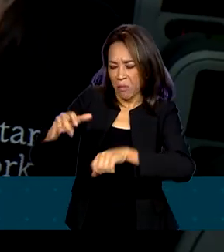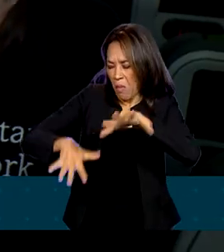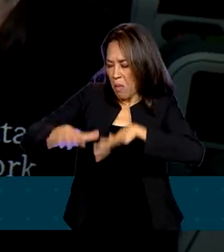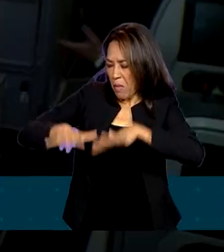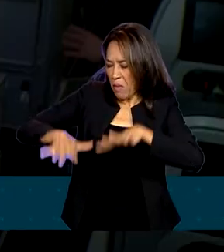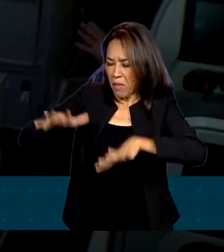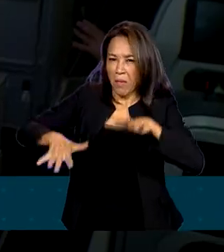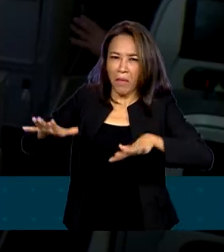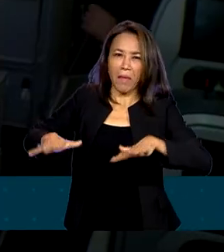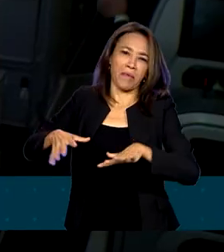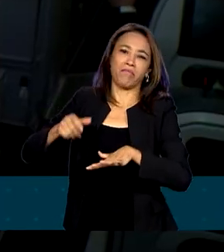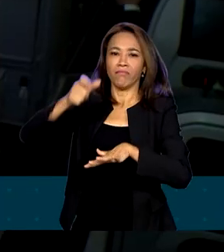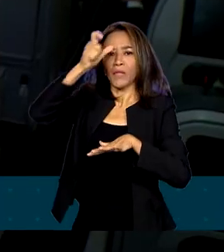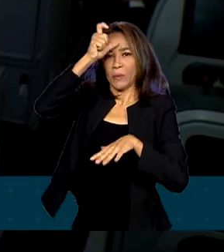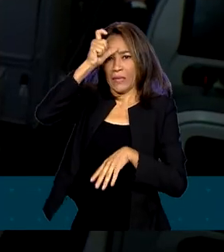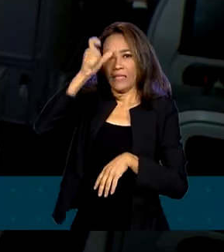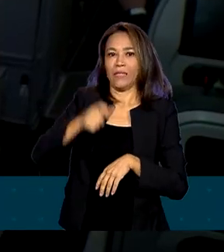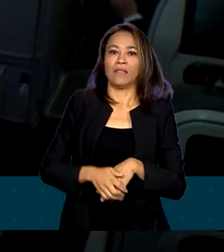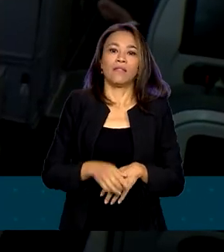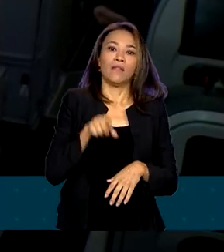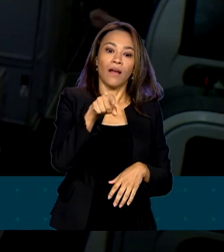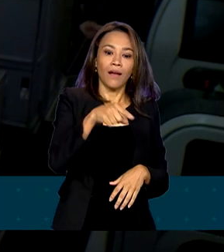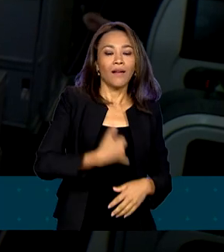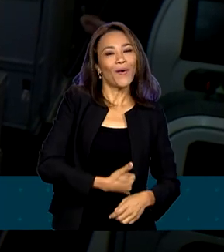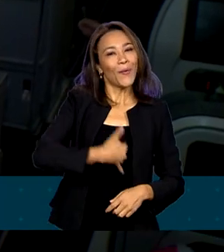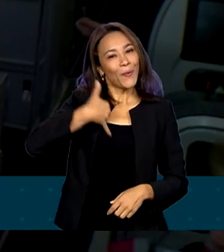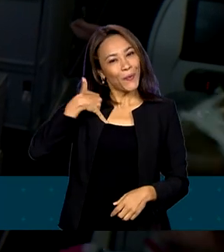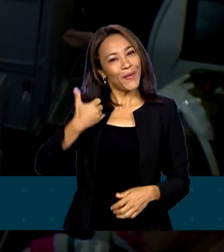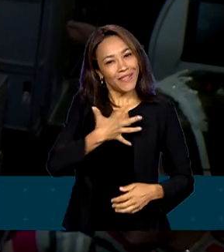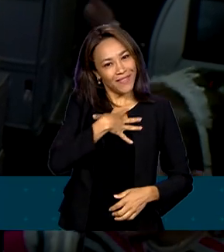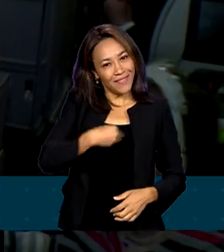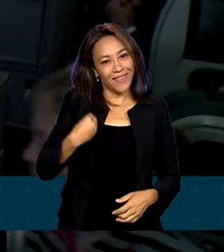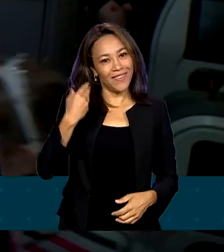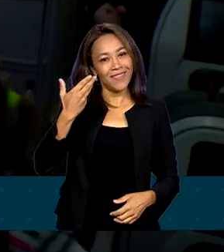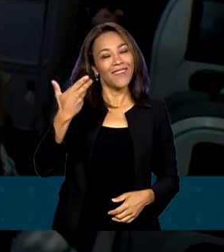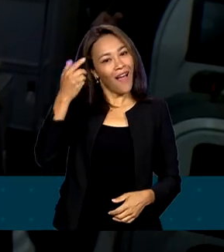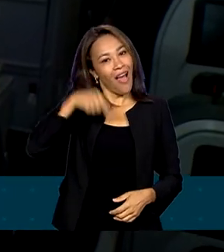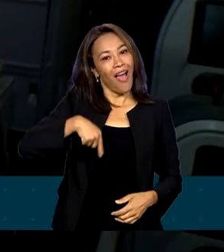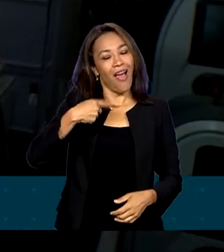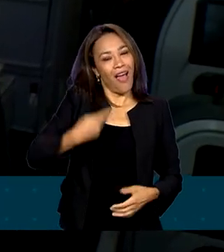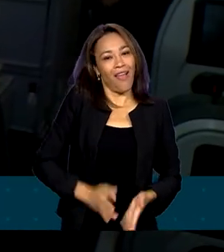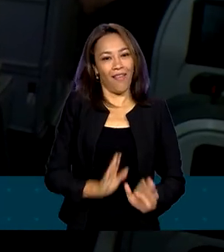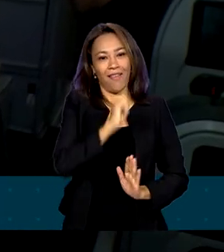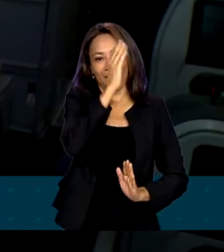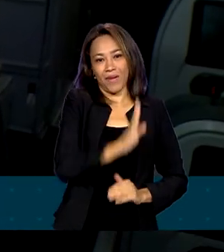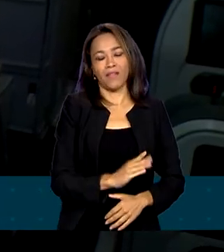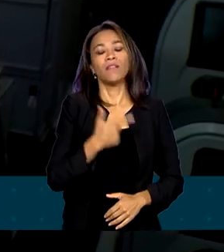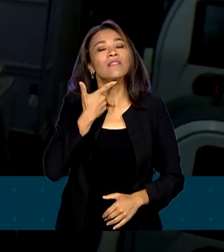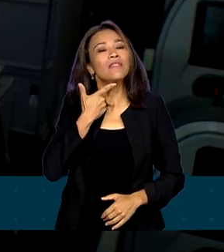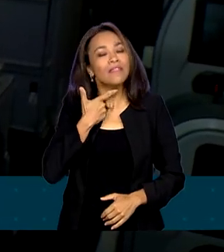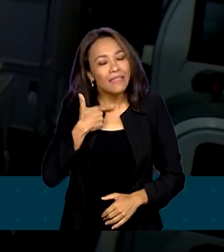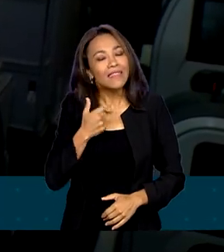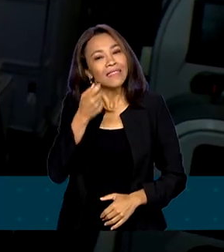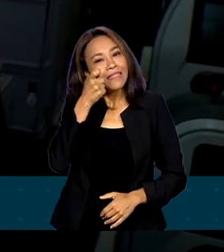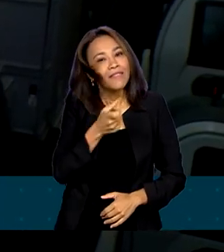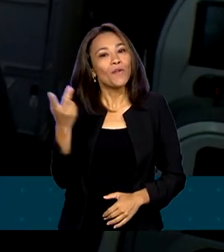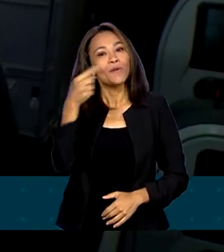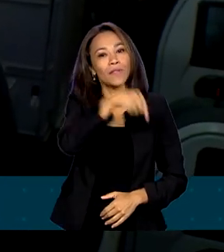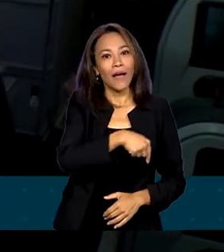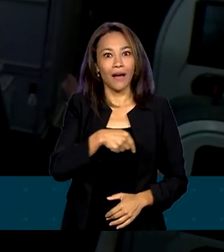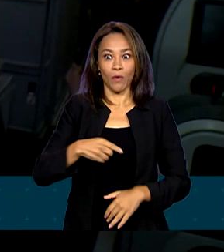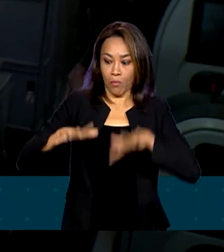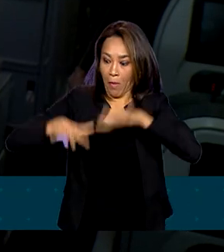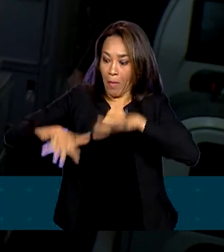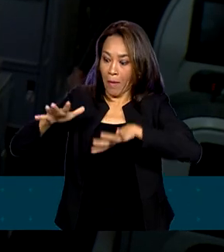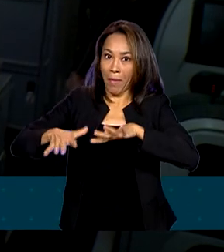Turquia. Hania diz que tem orgulho das filhas serem brasileiras. Ela já tinha interesse em voltar. O terremoto apressou